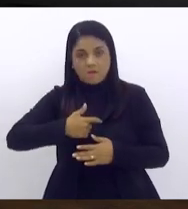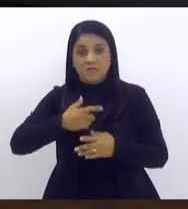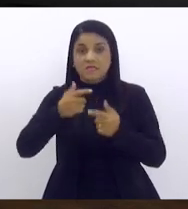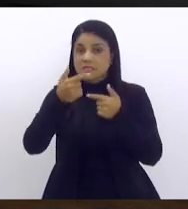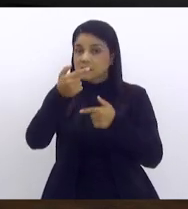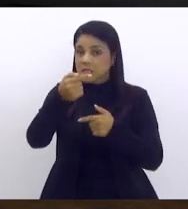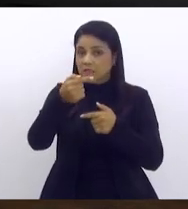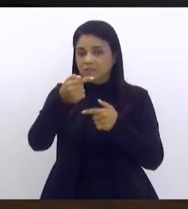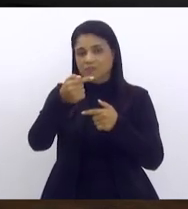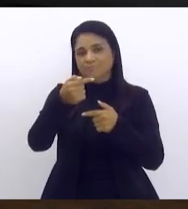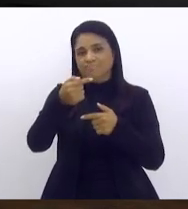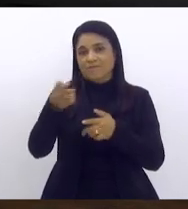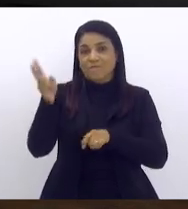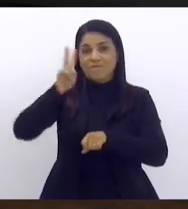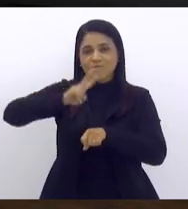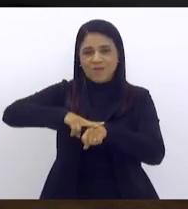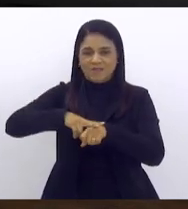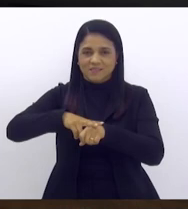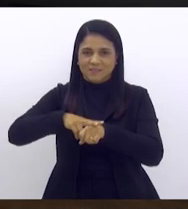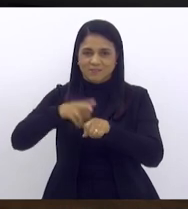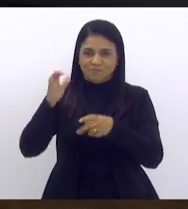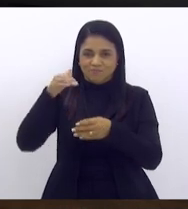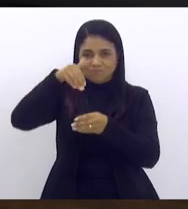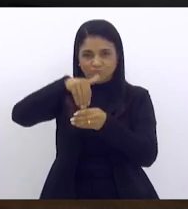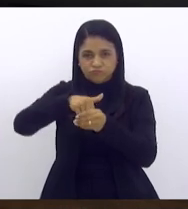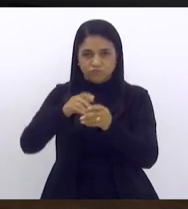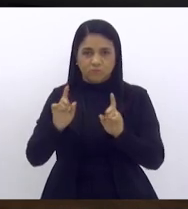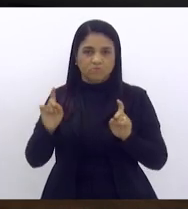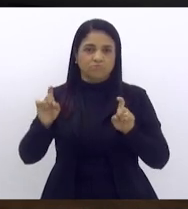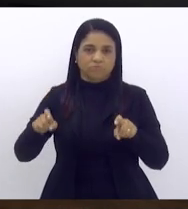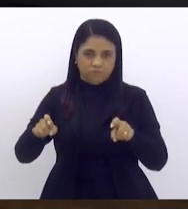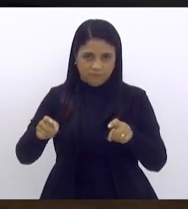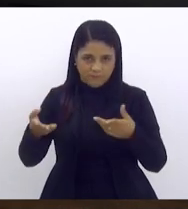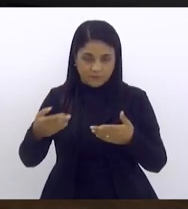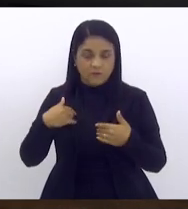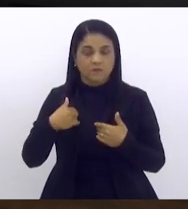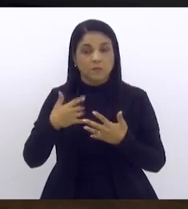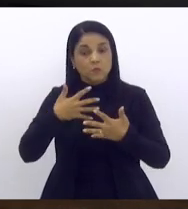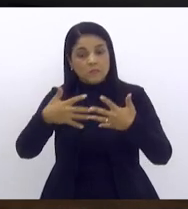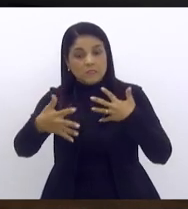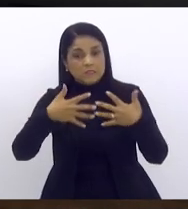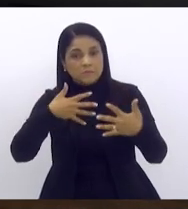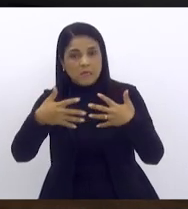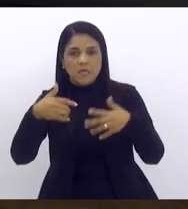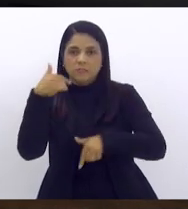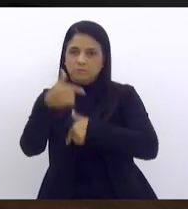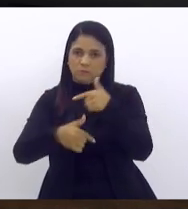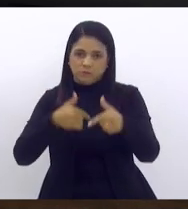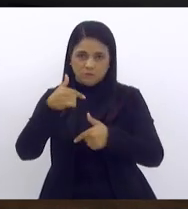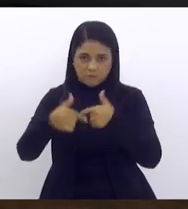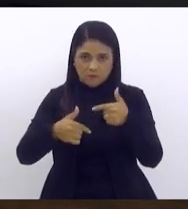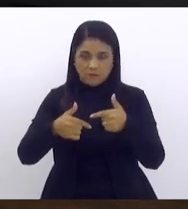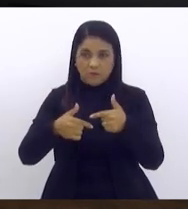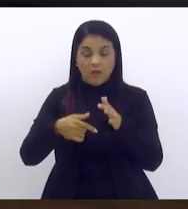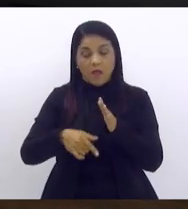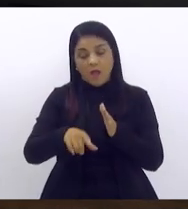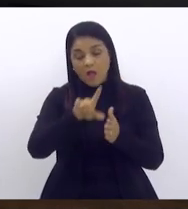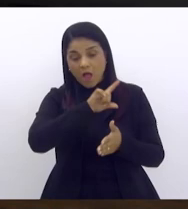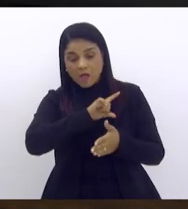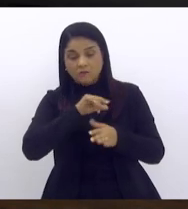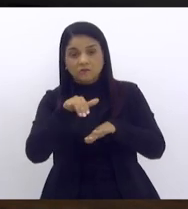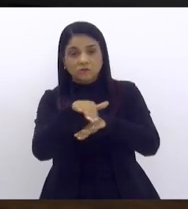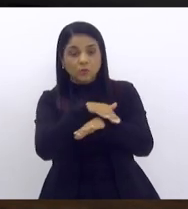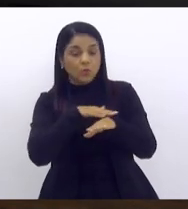vezes consecutivas. Eu sou muito transparente naquilo que eu faço e naquilo que eu faço. Então, antes, eu fui conversar com o